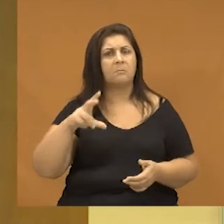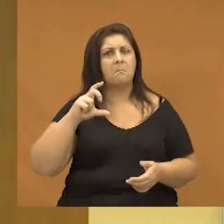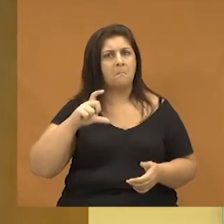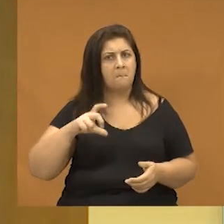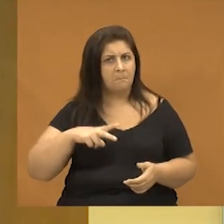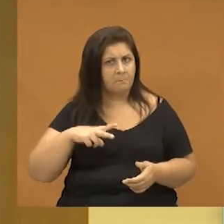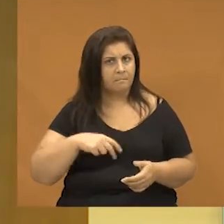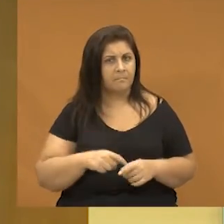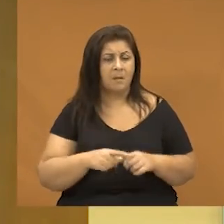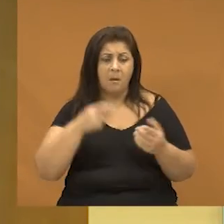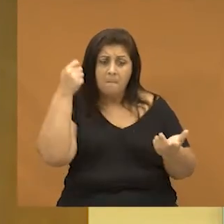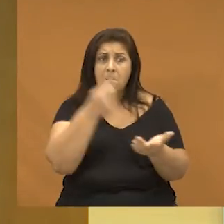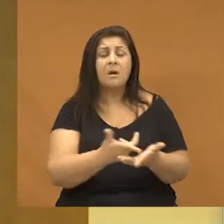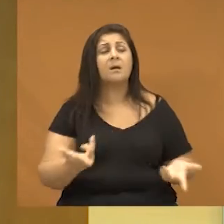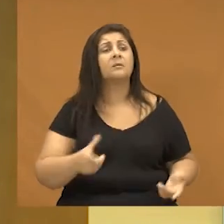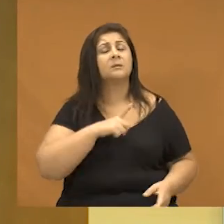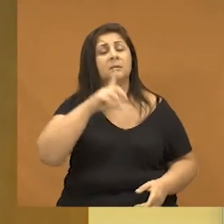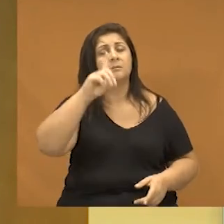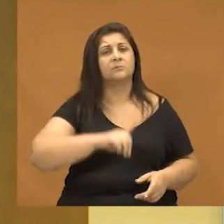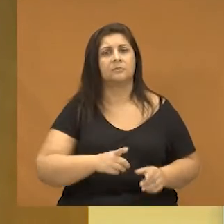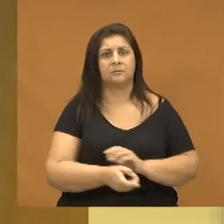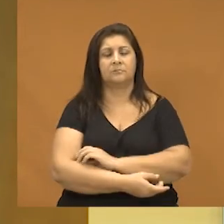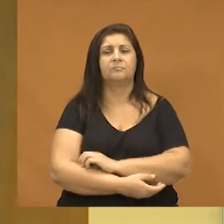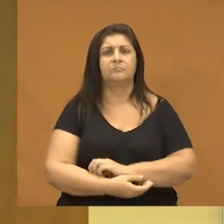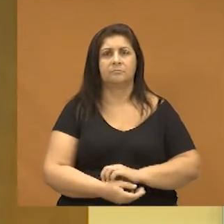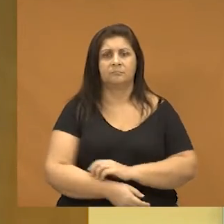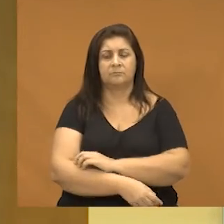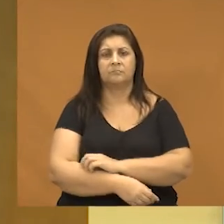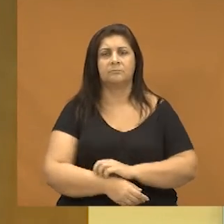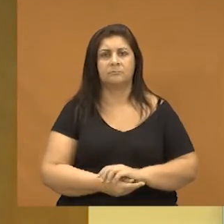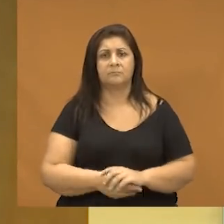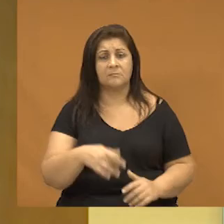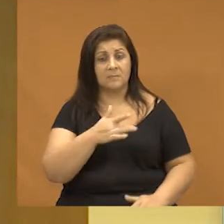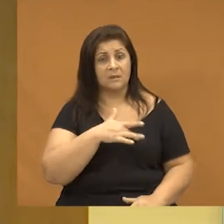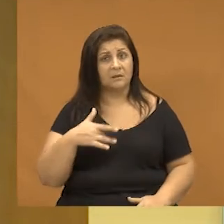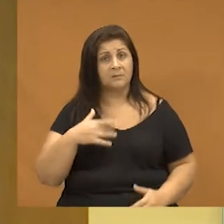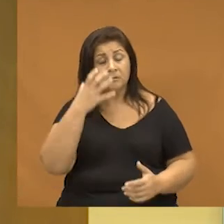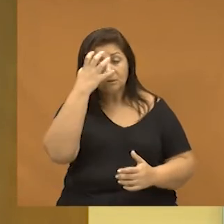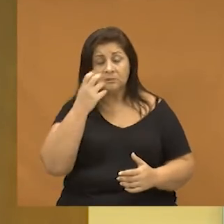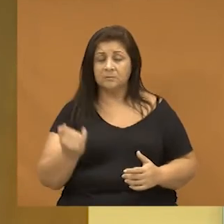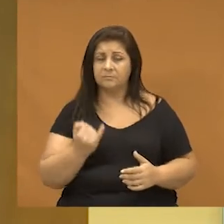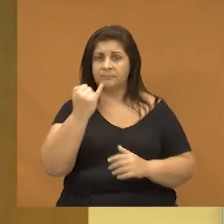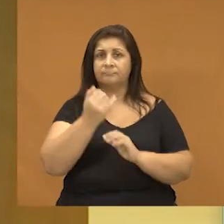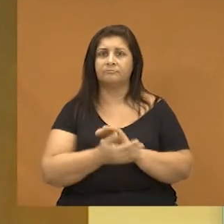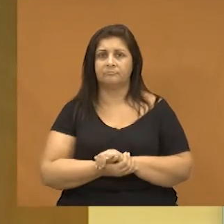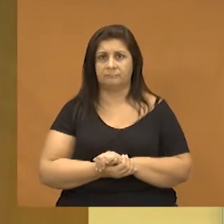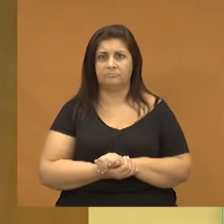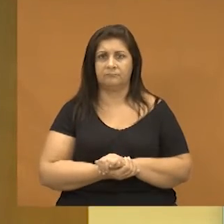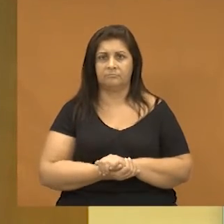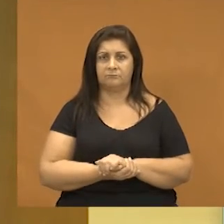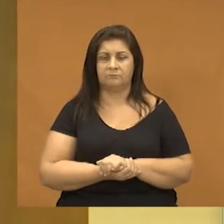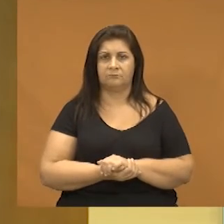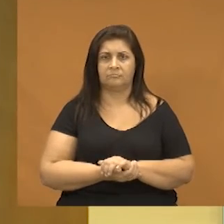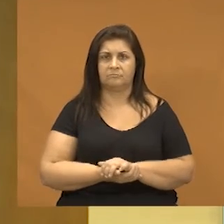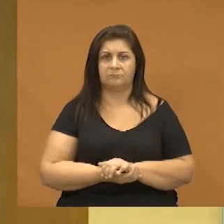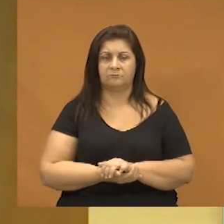tem o direito de cobrar isso. E aqui, saúde é uma coisa muito séria. Então, aqui, eu acho